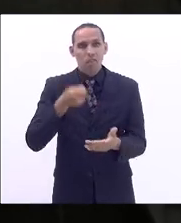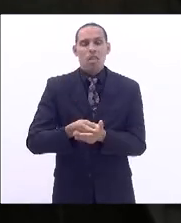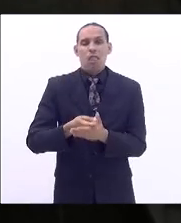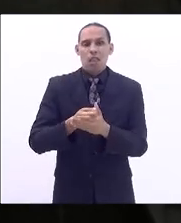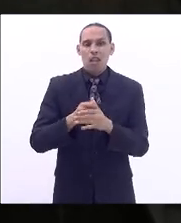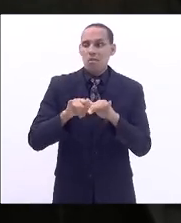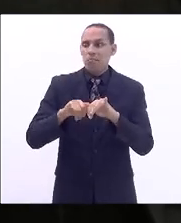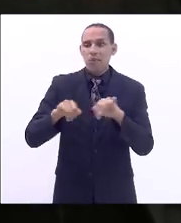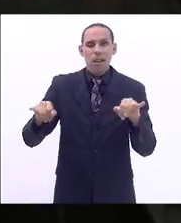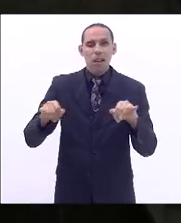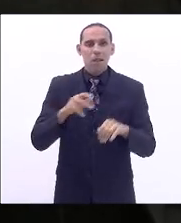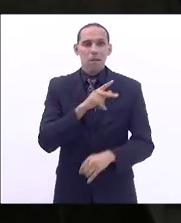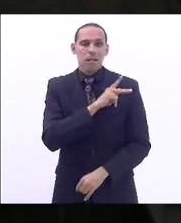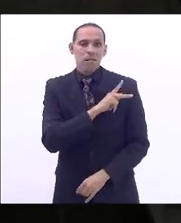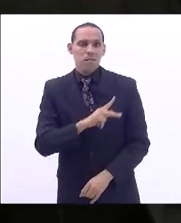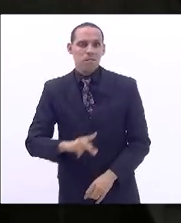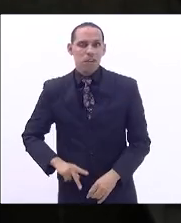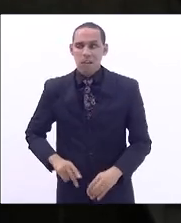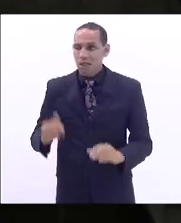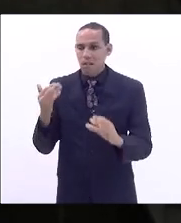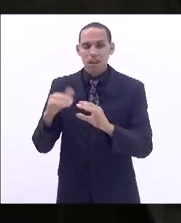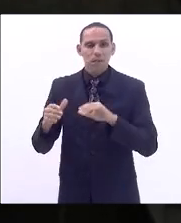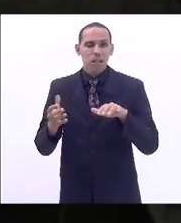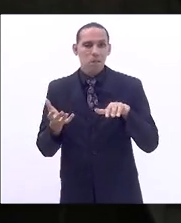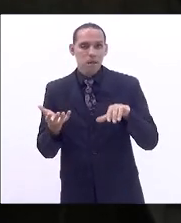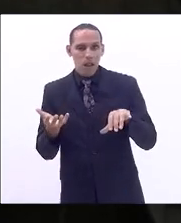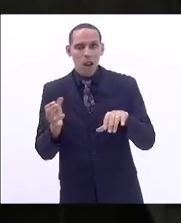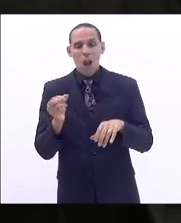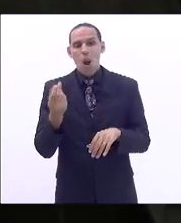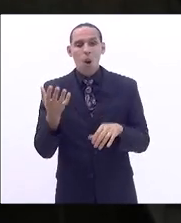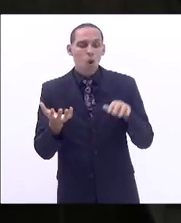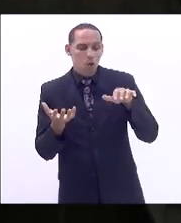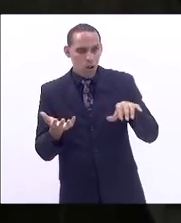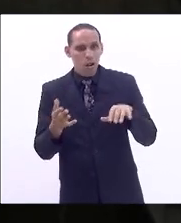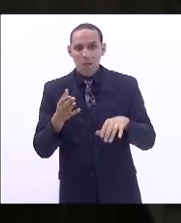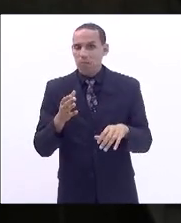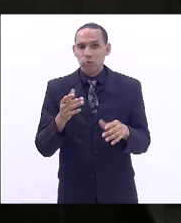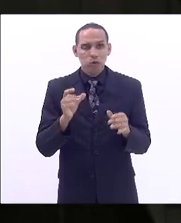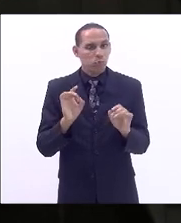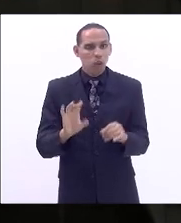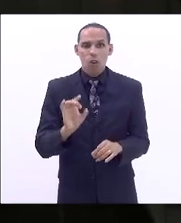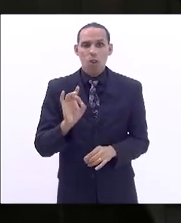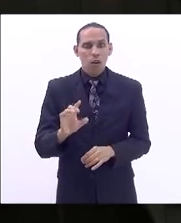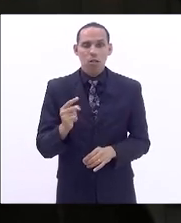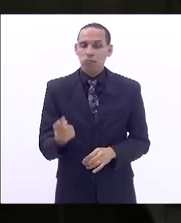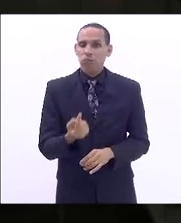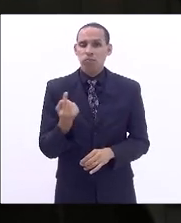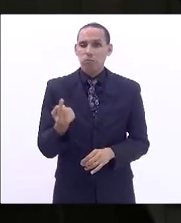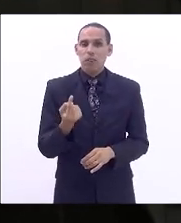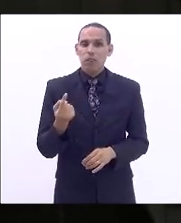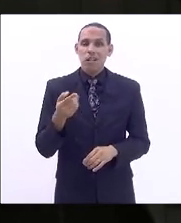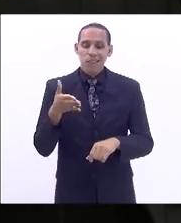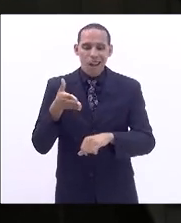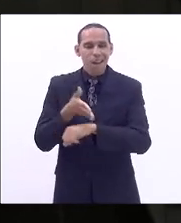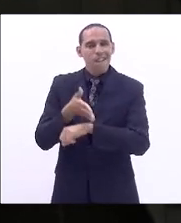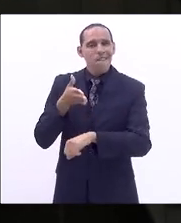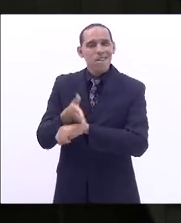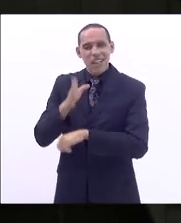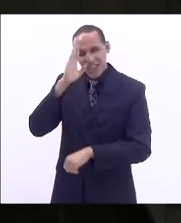pelo pelo presidente do congresso nacional ou iniciativa do próprio Congresso Nacional que e interfere